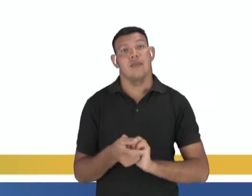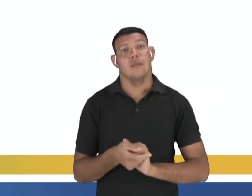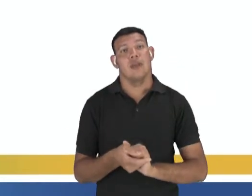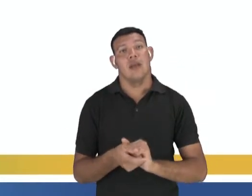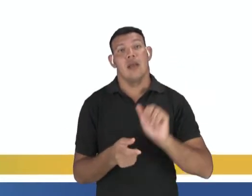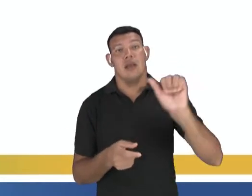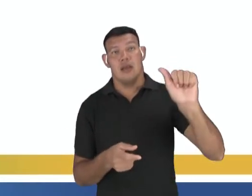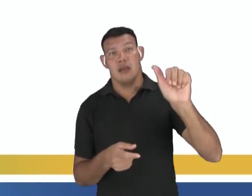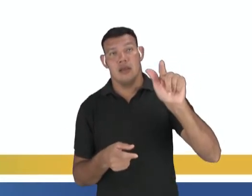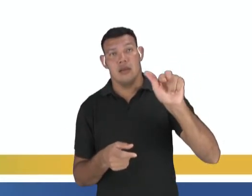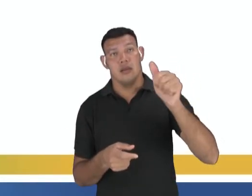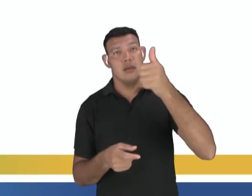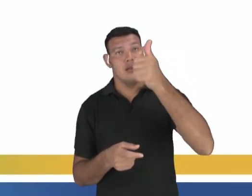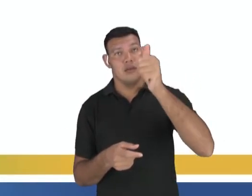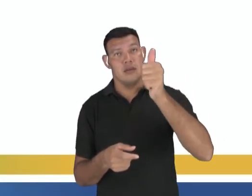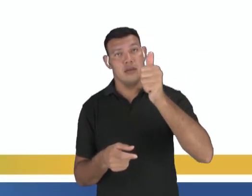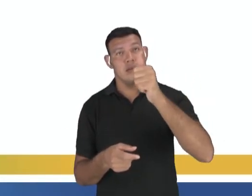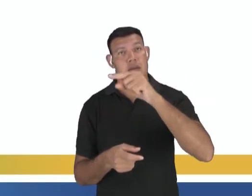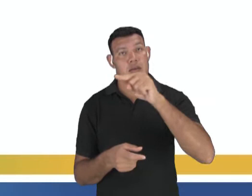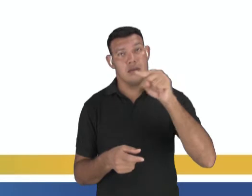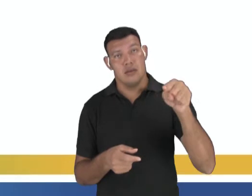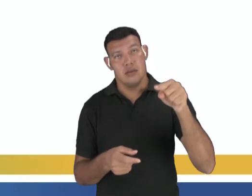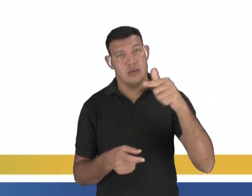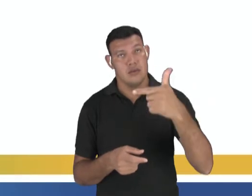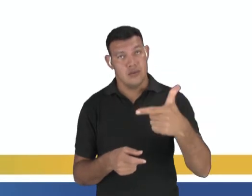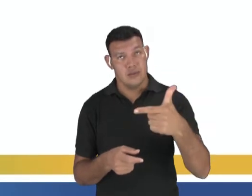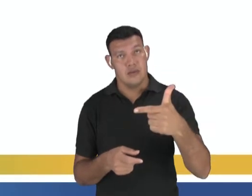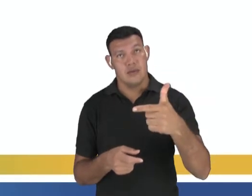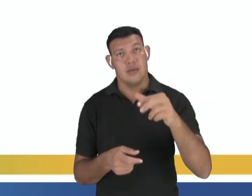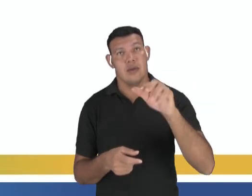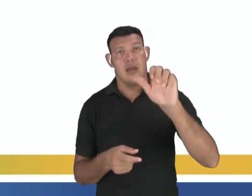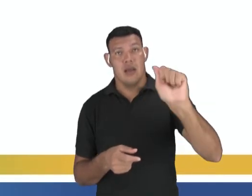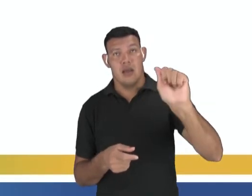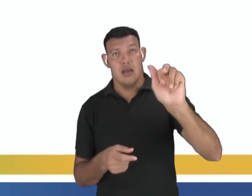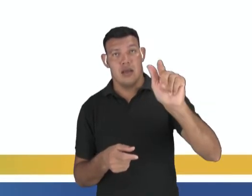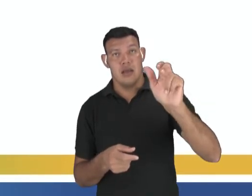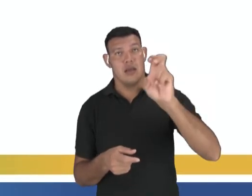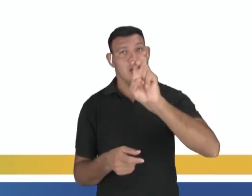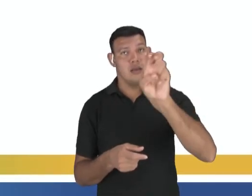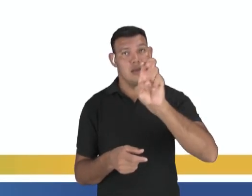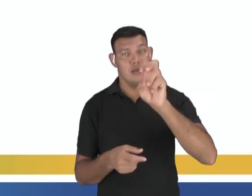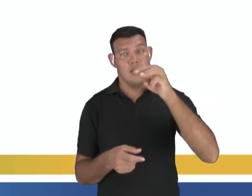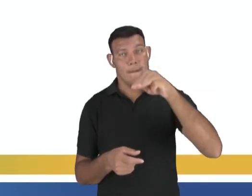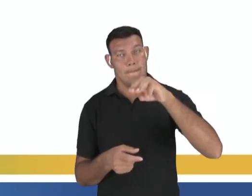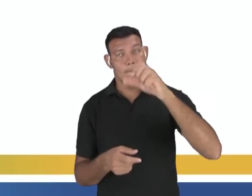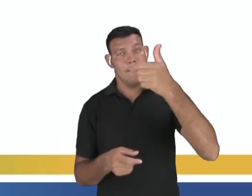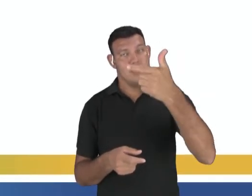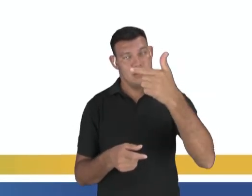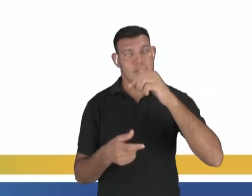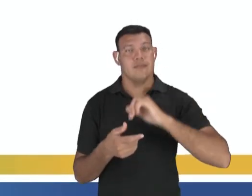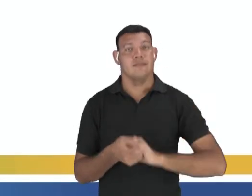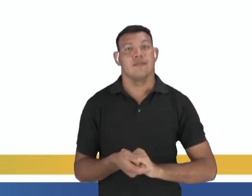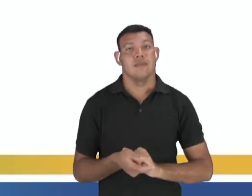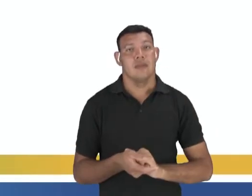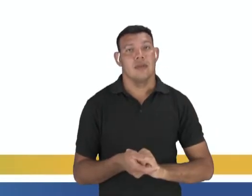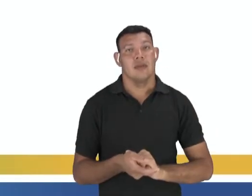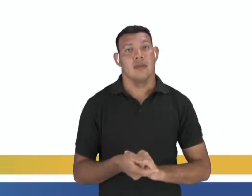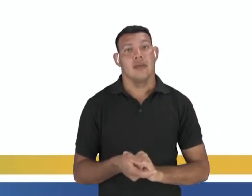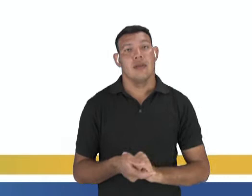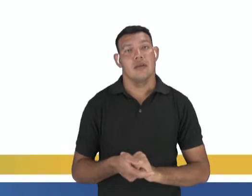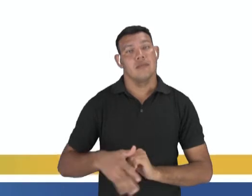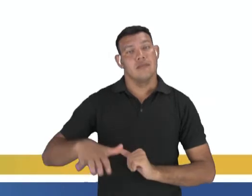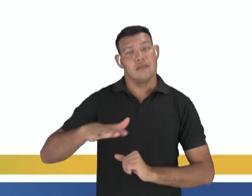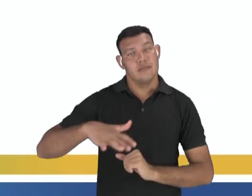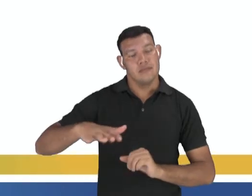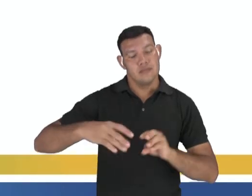dar 110 sobre 2 e a divisão vai dar 55 metros quadrados. Então,